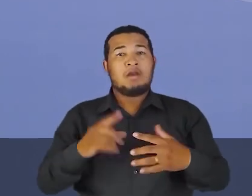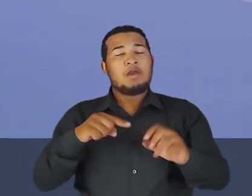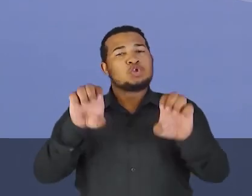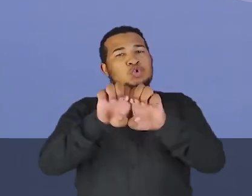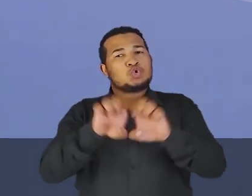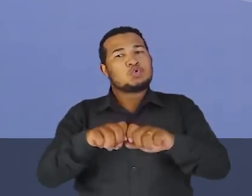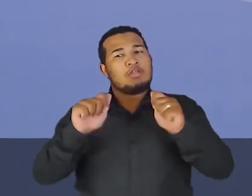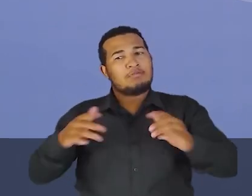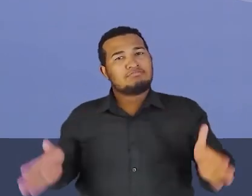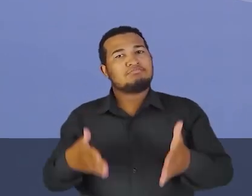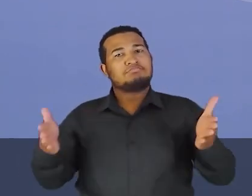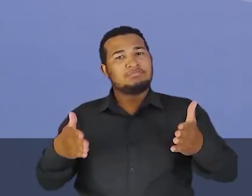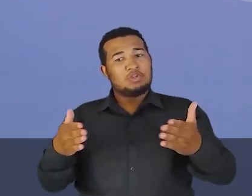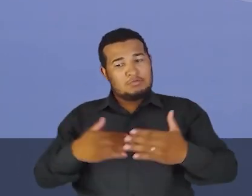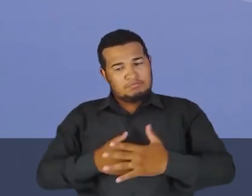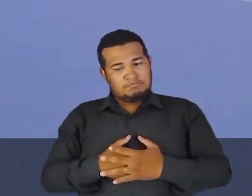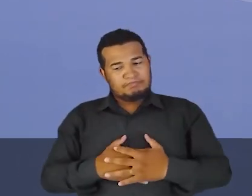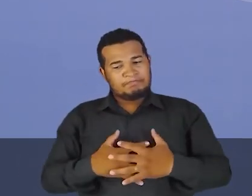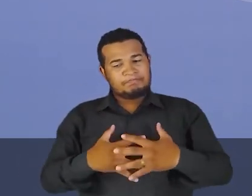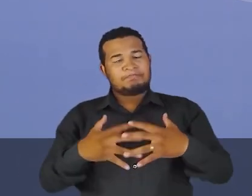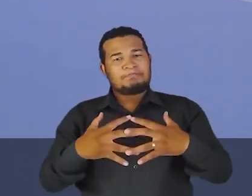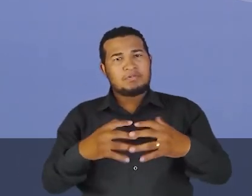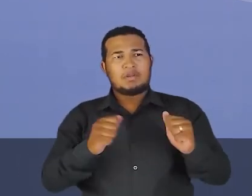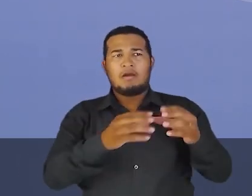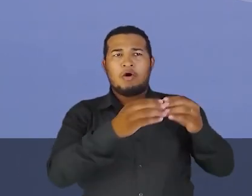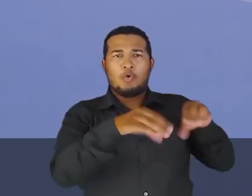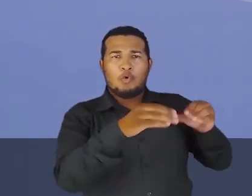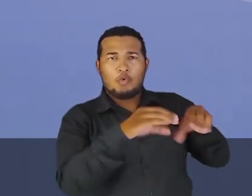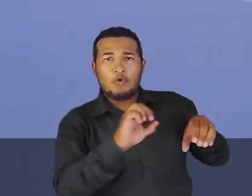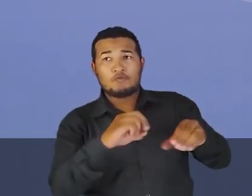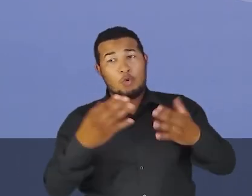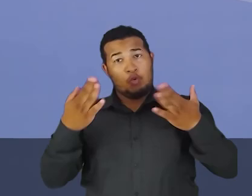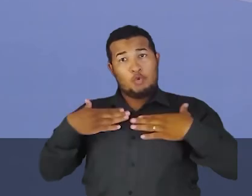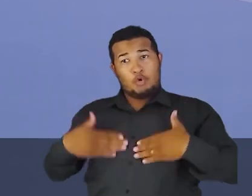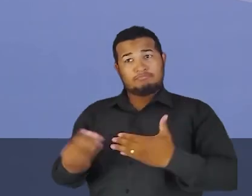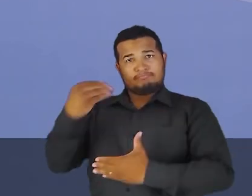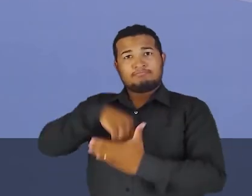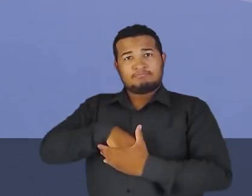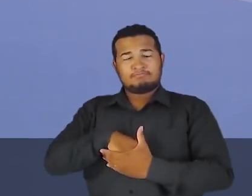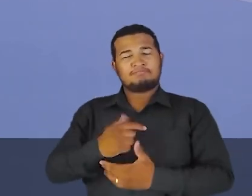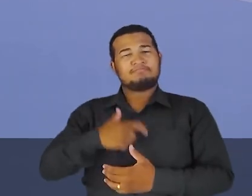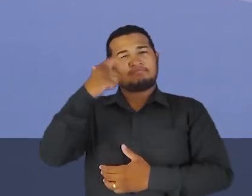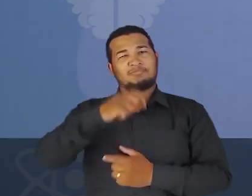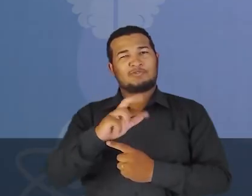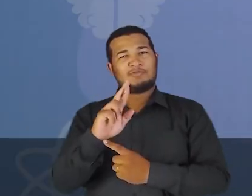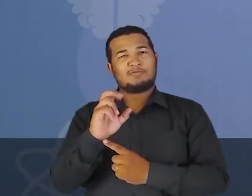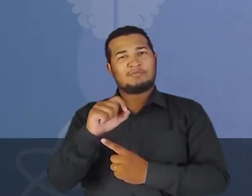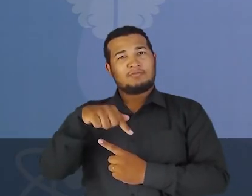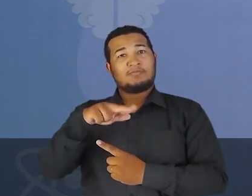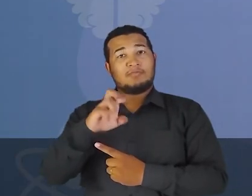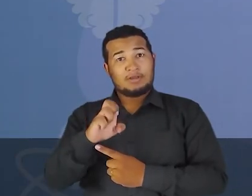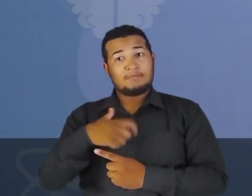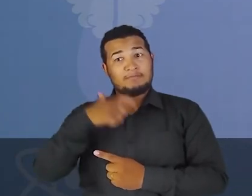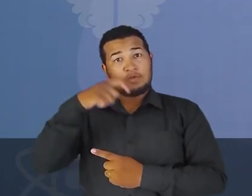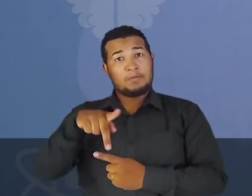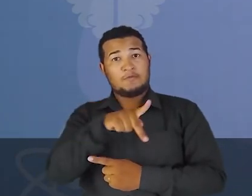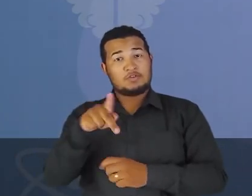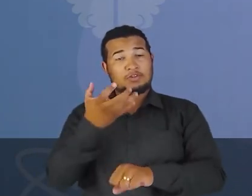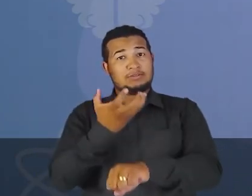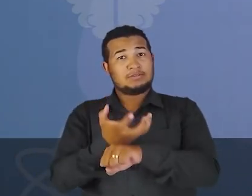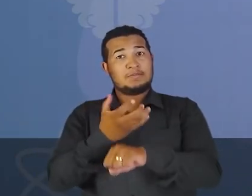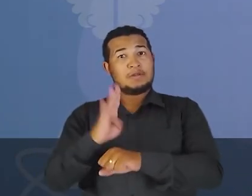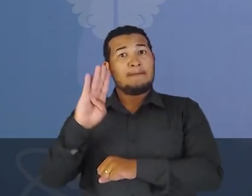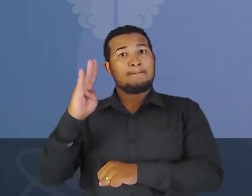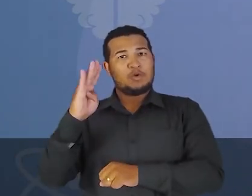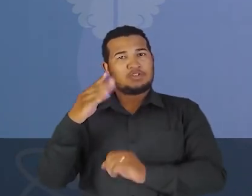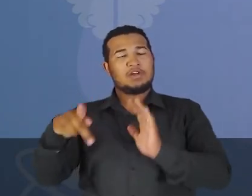no desenvolvimento dos embriões, seja dentro de ovos, seja dentro do corpo da mãe. Eu sou o professor Roque, eu sou professor de Biologia da Rede Estadual